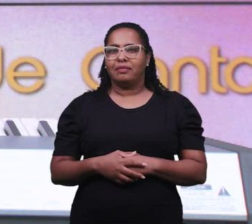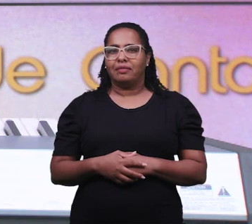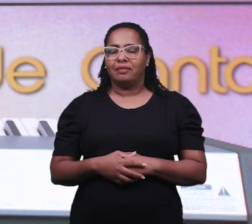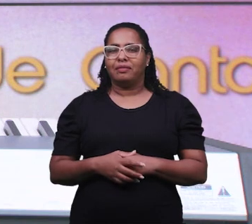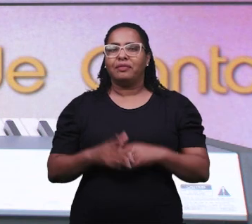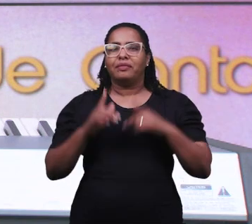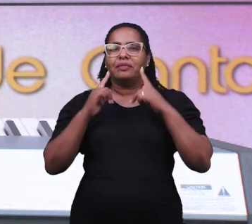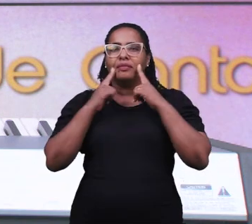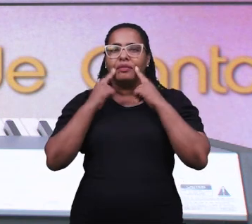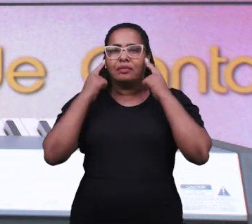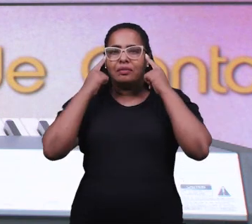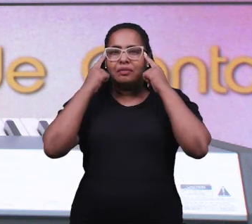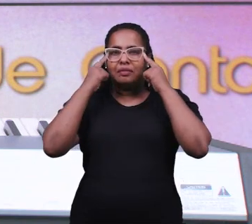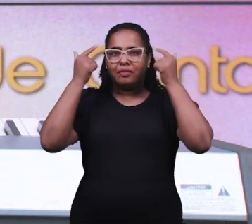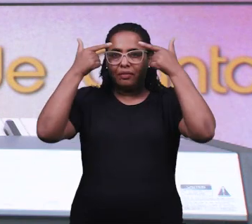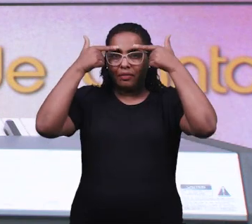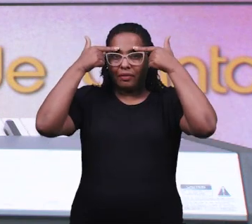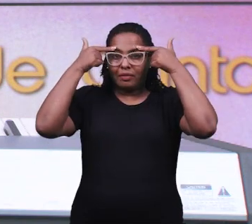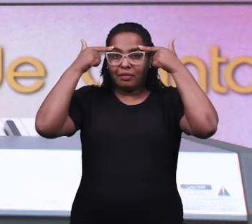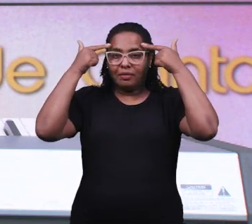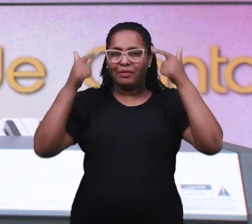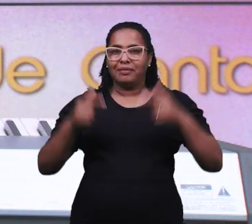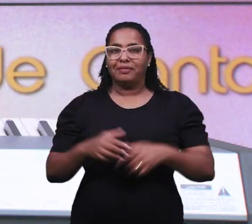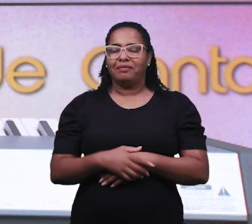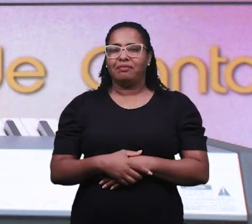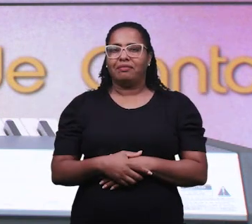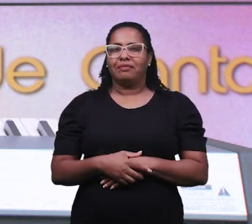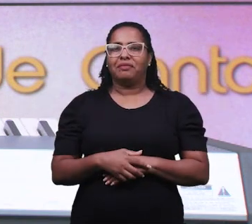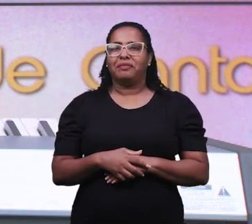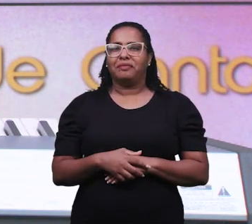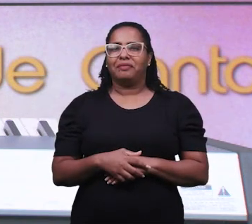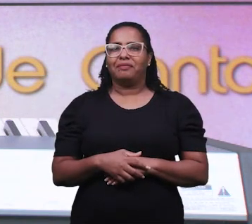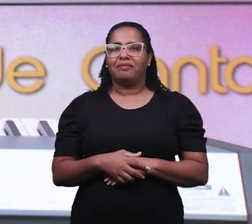Lábios, zigomáticos e sobrancelhas.